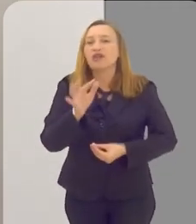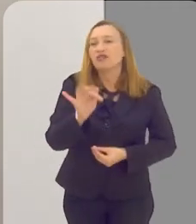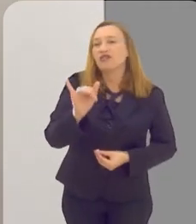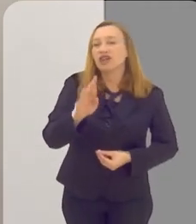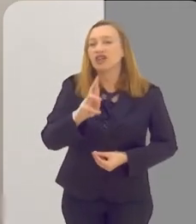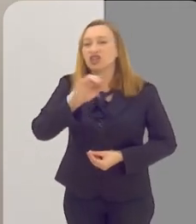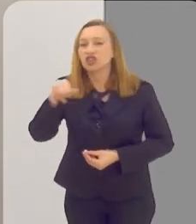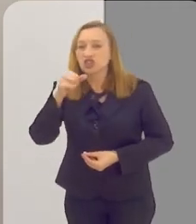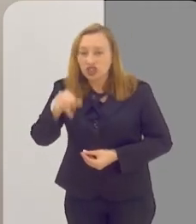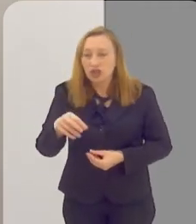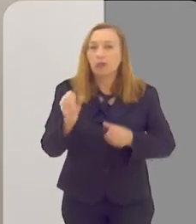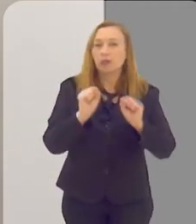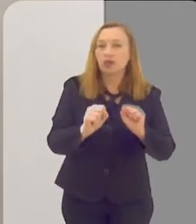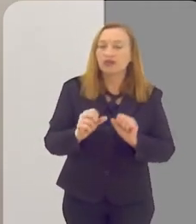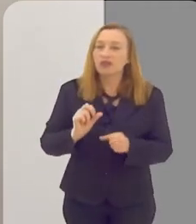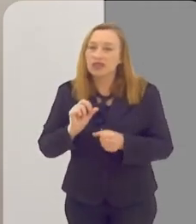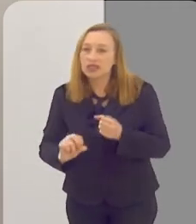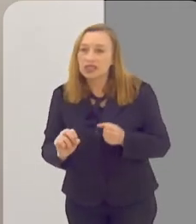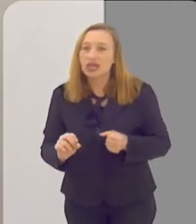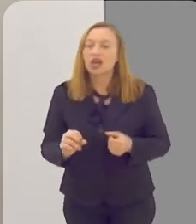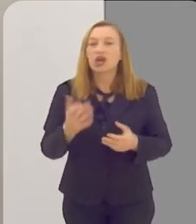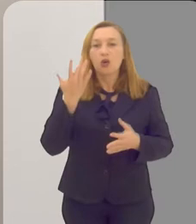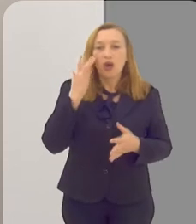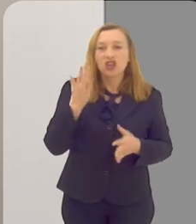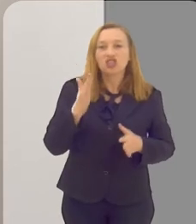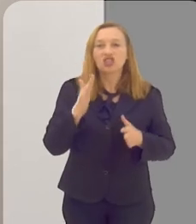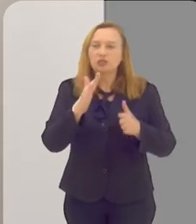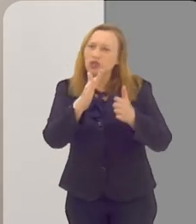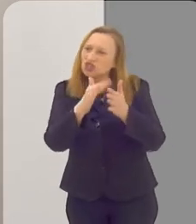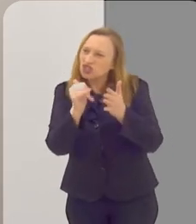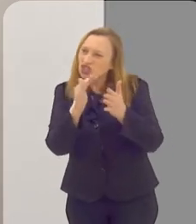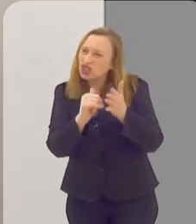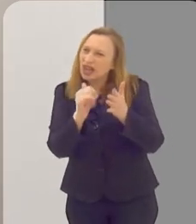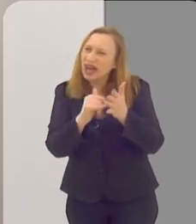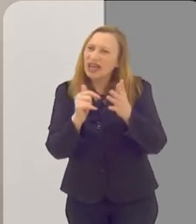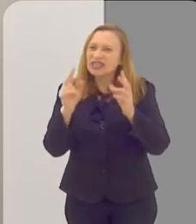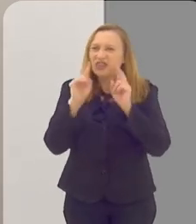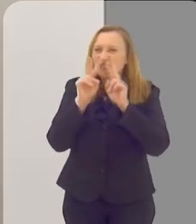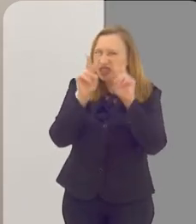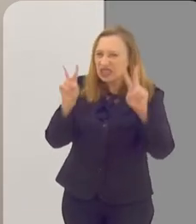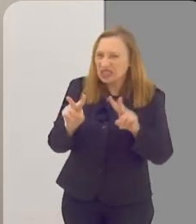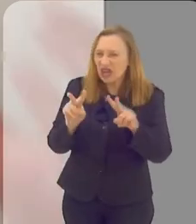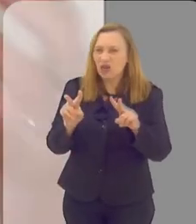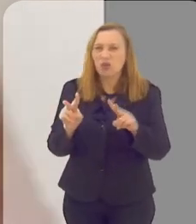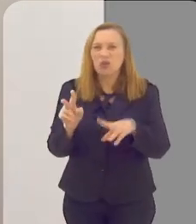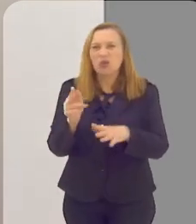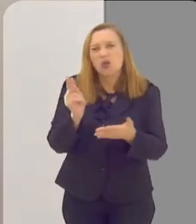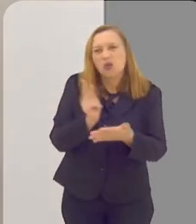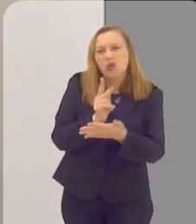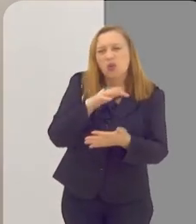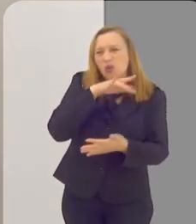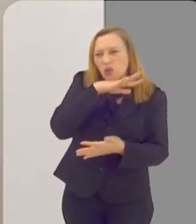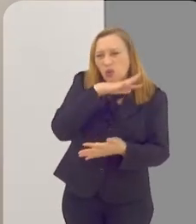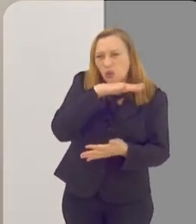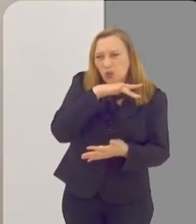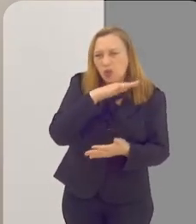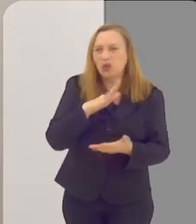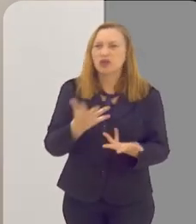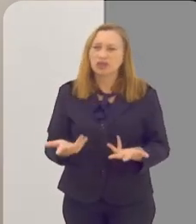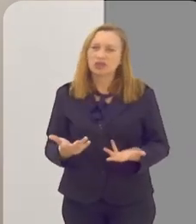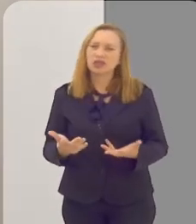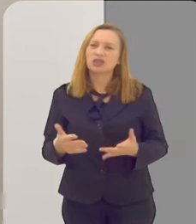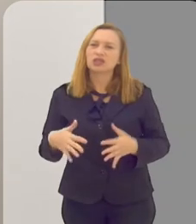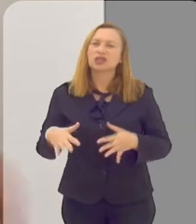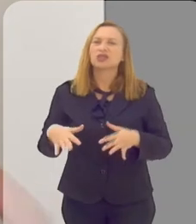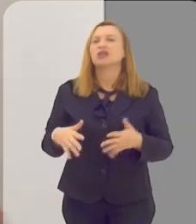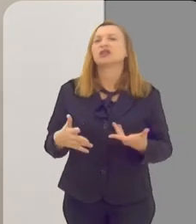como é que a FIRJAN pode participar disso? Acho que a gente pode desconstruir essa carga negativa em cima dos